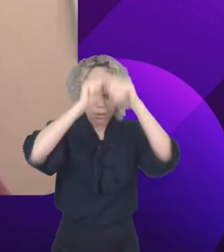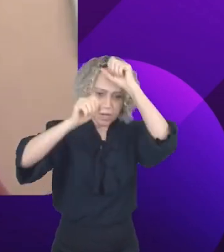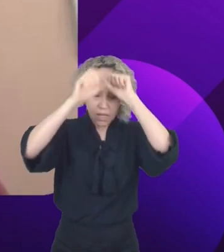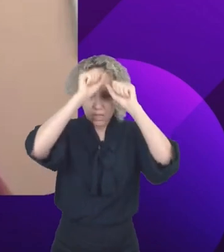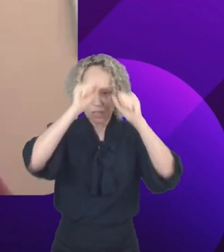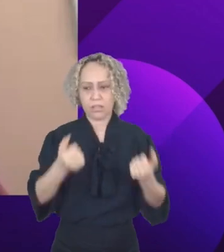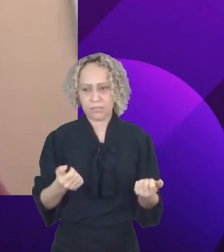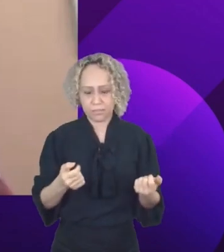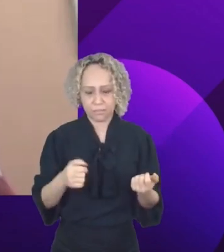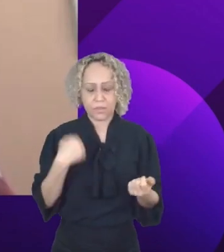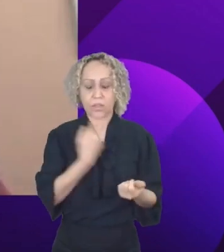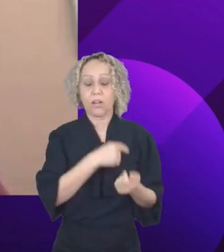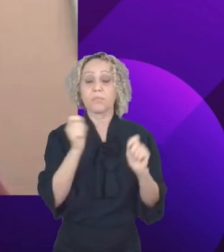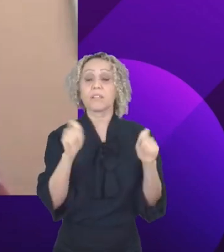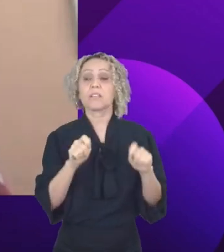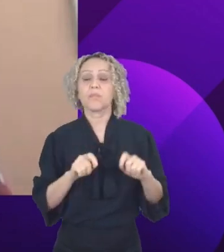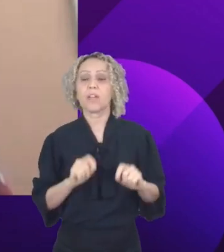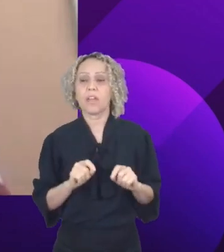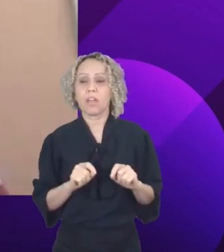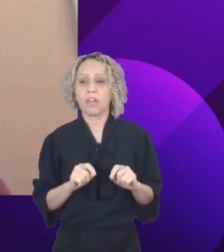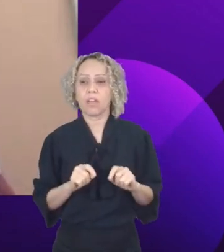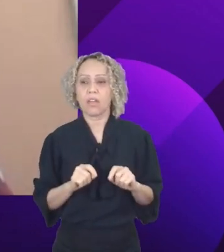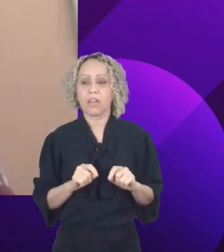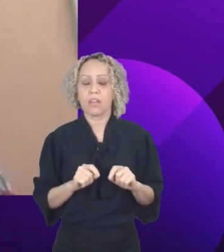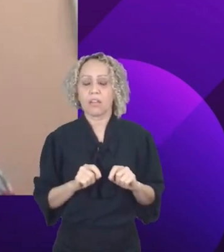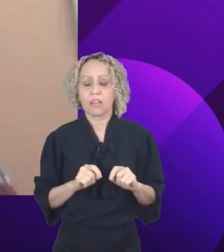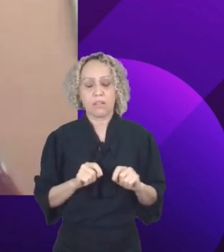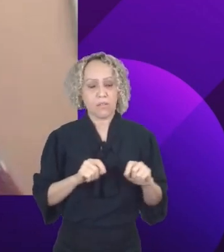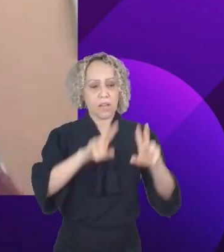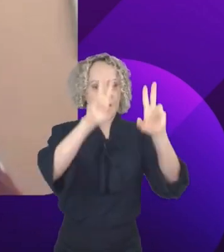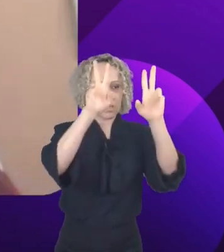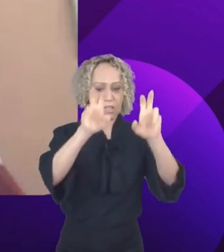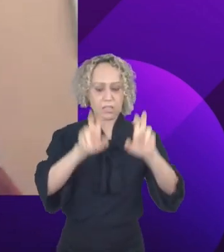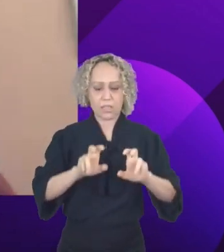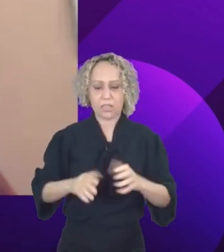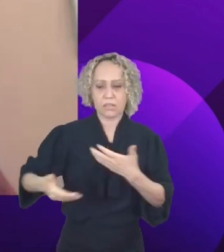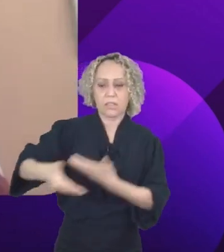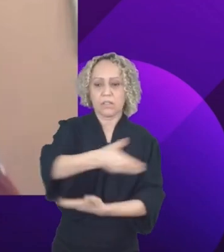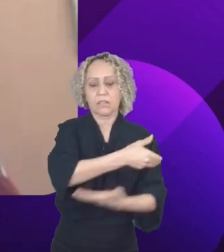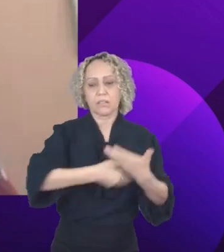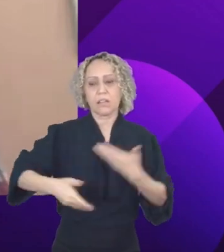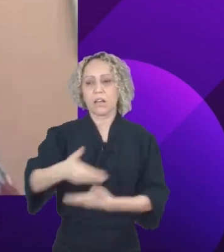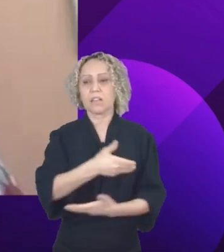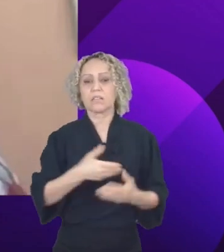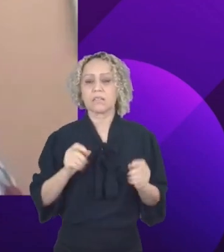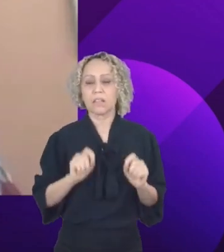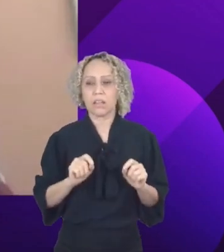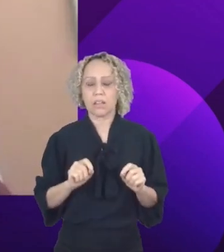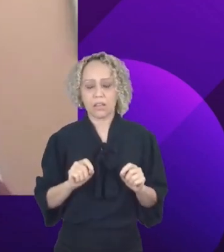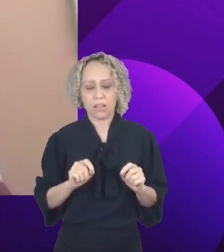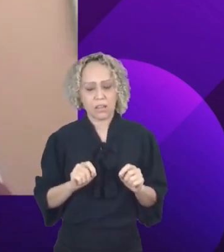gente precisa, então, falar dessa transversalidade que atenda em